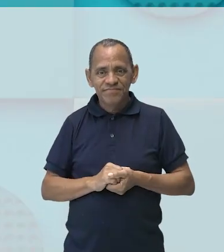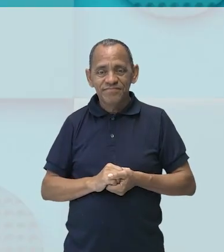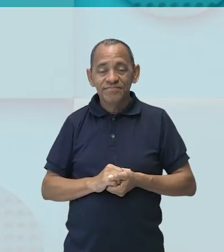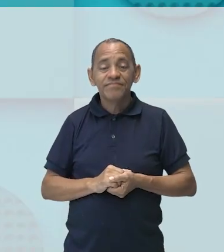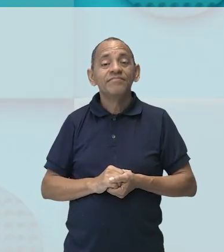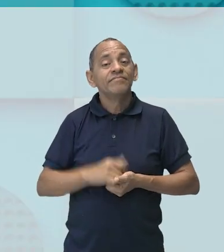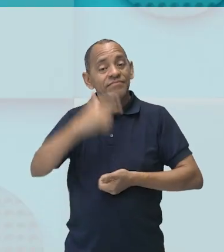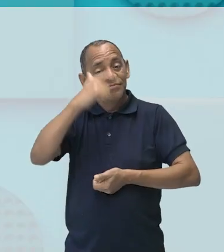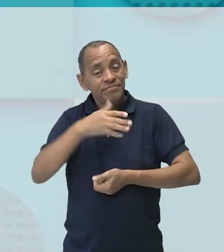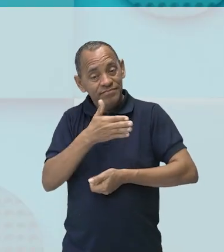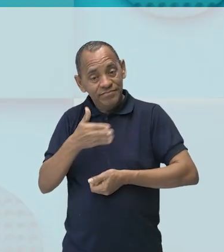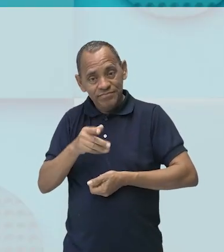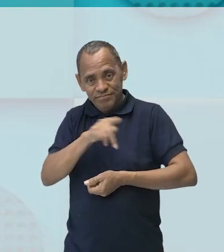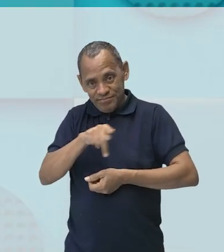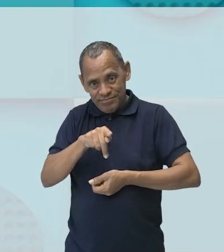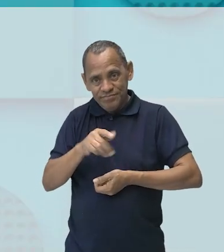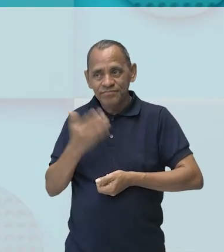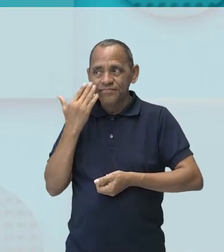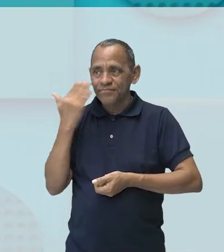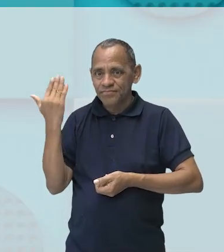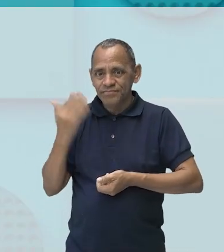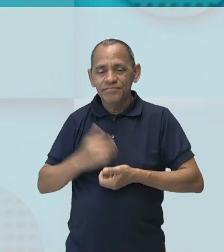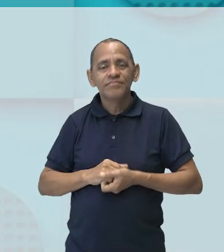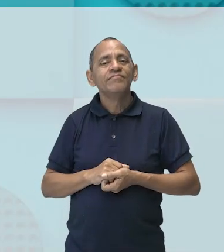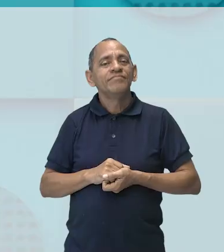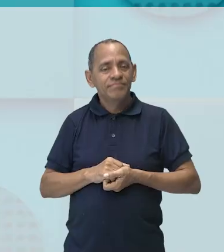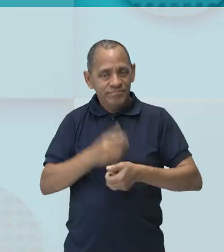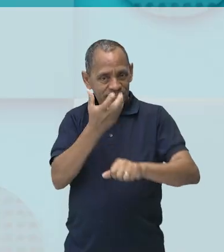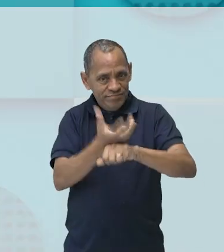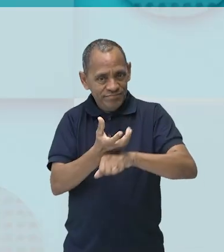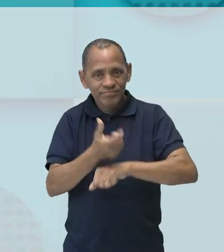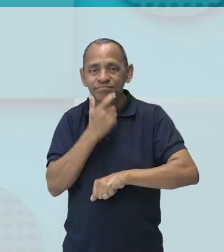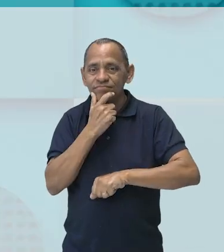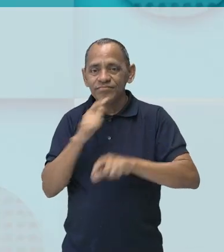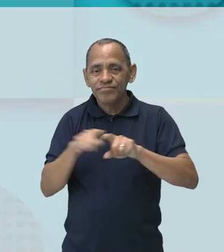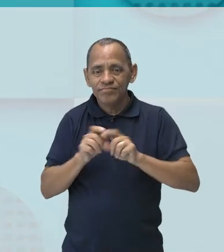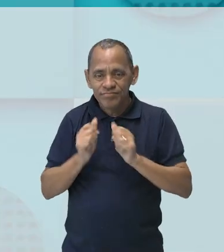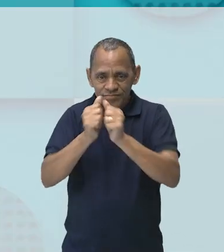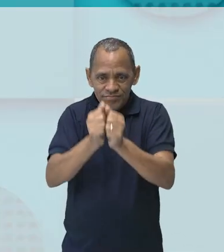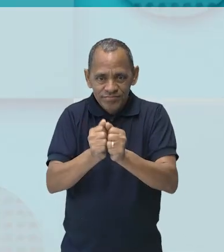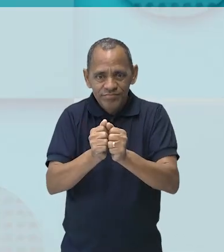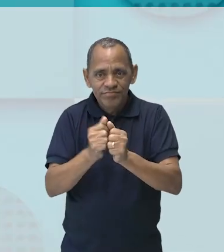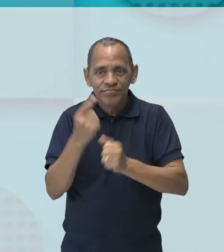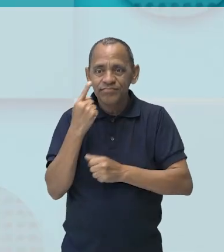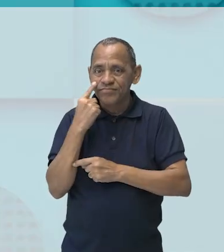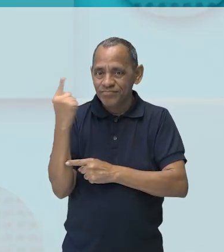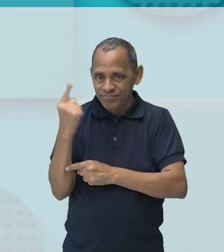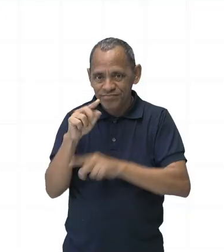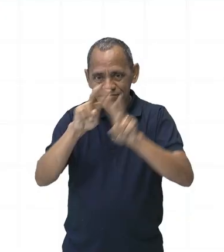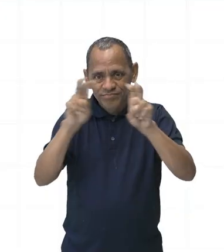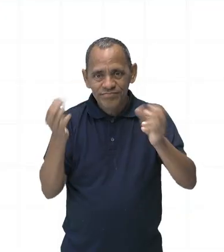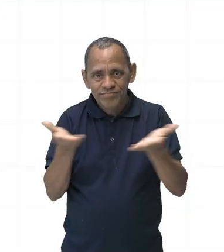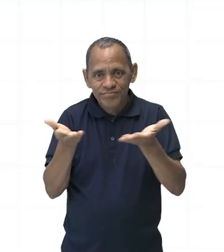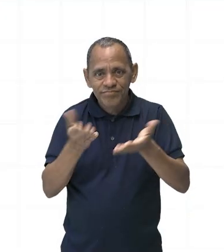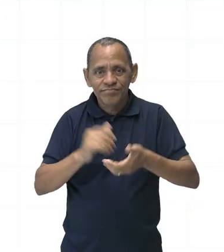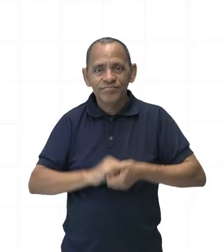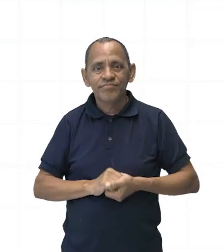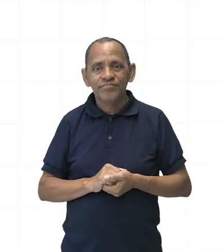sou o professor Bruno Delgado, professor de língua inglesa, e acompanha comigo o que nós vamos ver na aula de hoje.